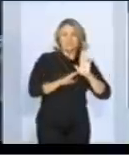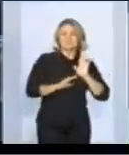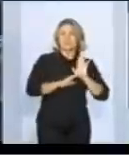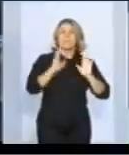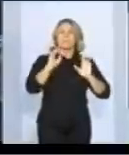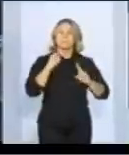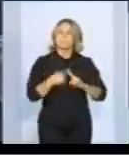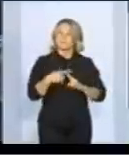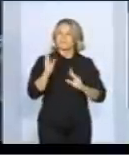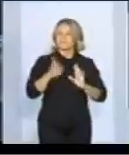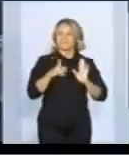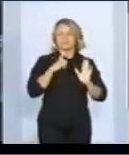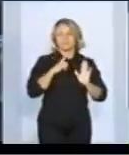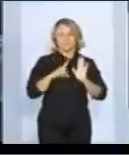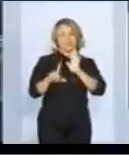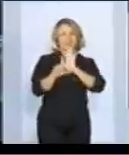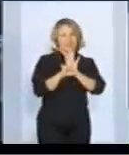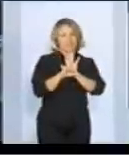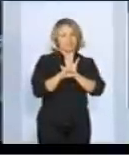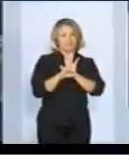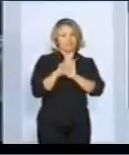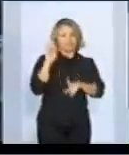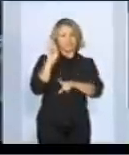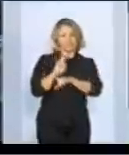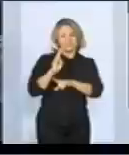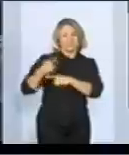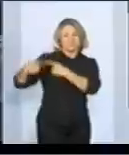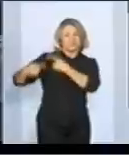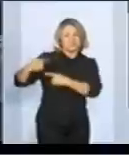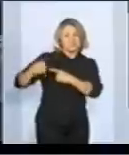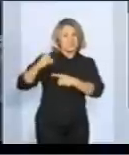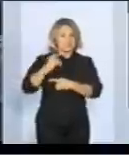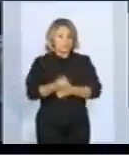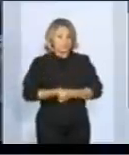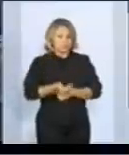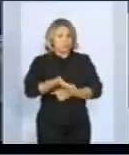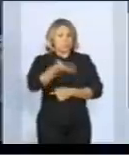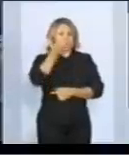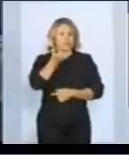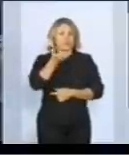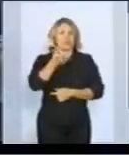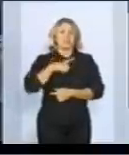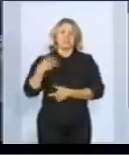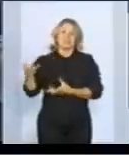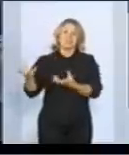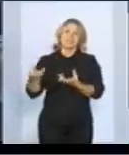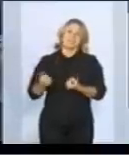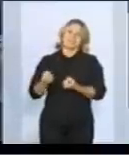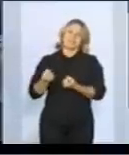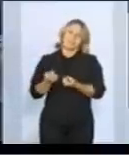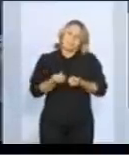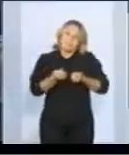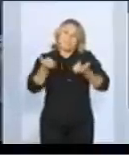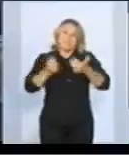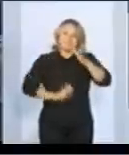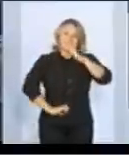concorrência, elevar os custos para você competir no mercado, você atrai menos empresas. Menos empresas têm condições,